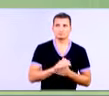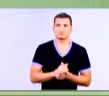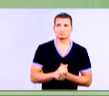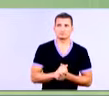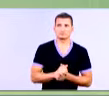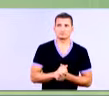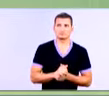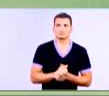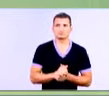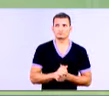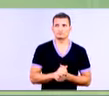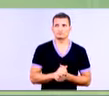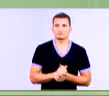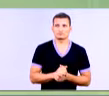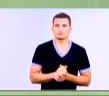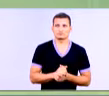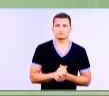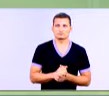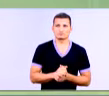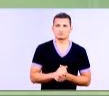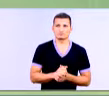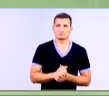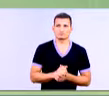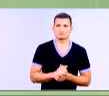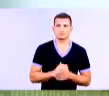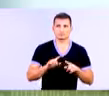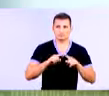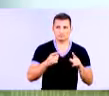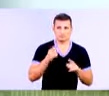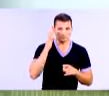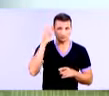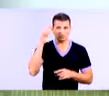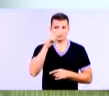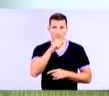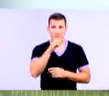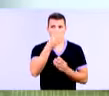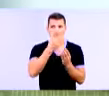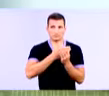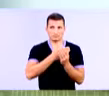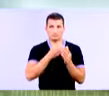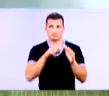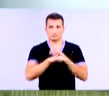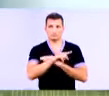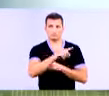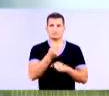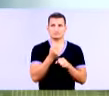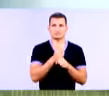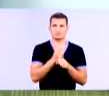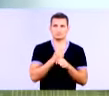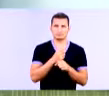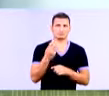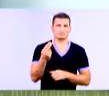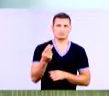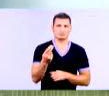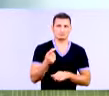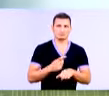né? A gente entende, eu estou fazendo isso, mas imagina você deixar aquele arquivo gravado lá há muito tempo, né?